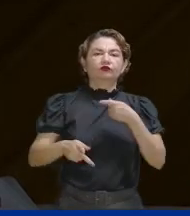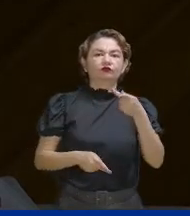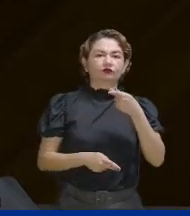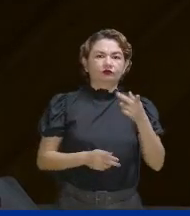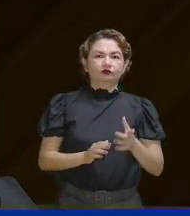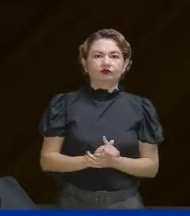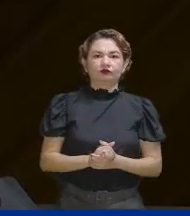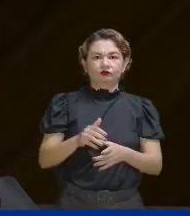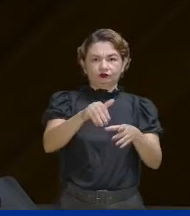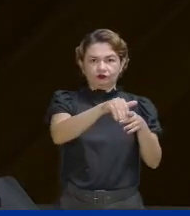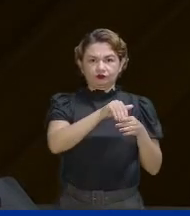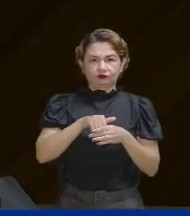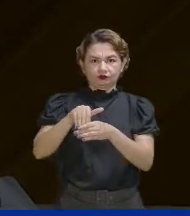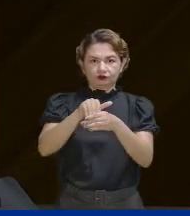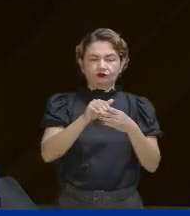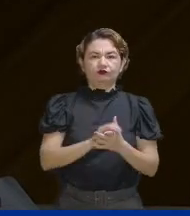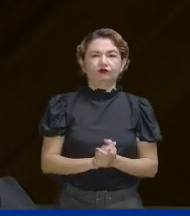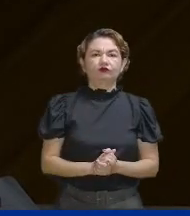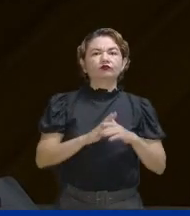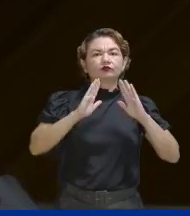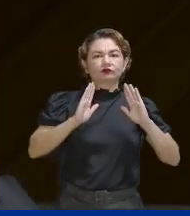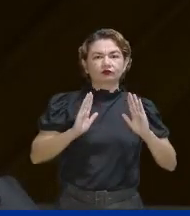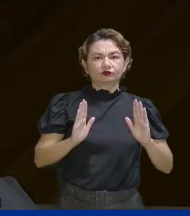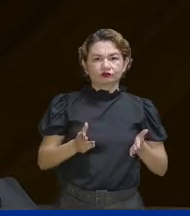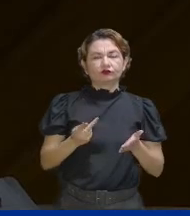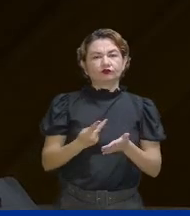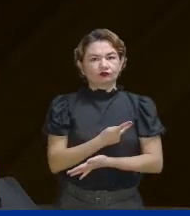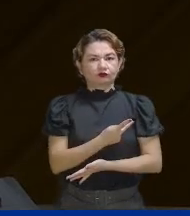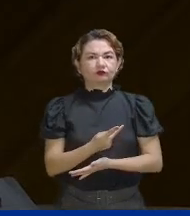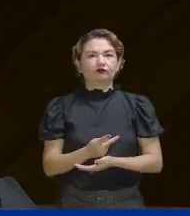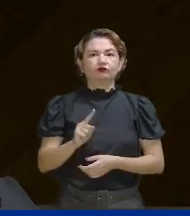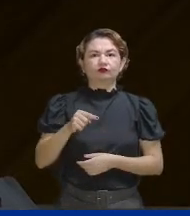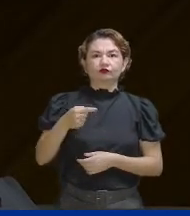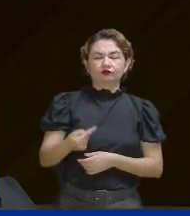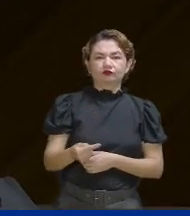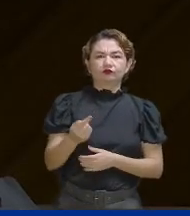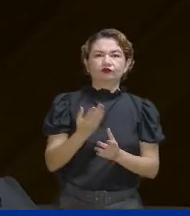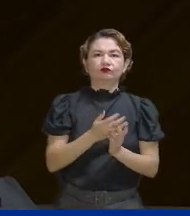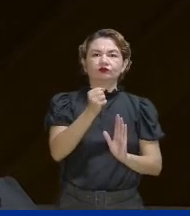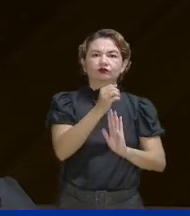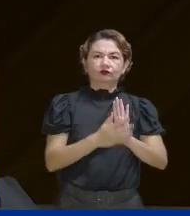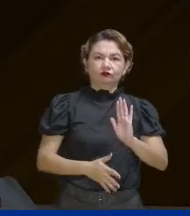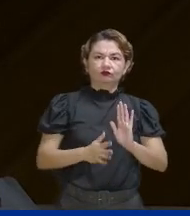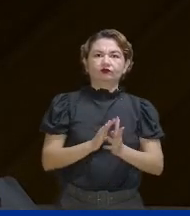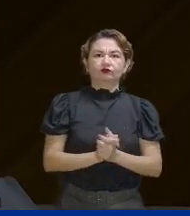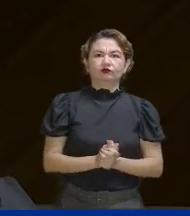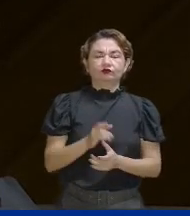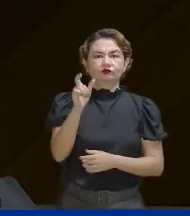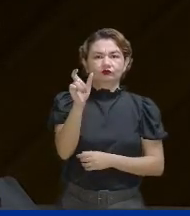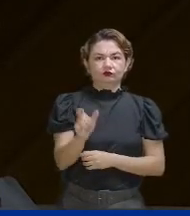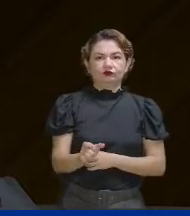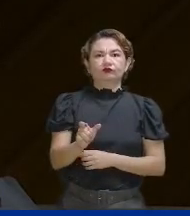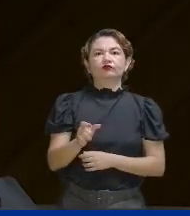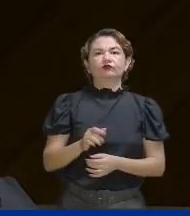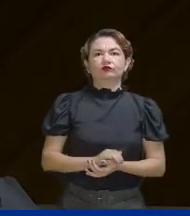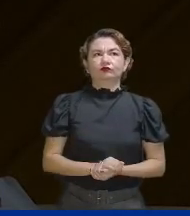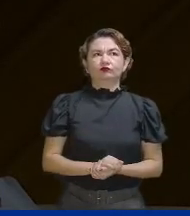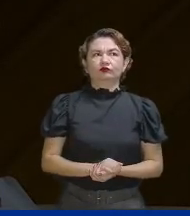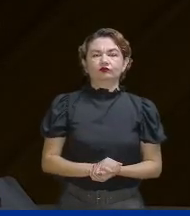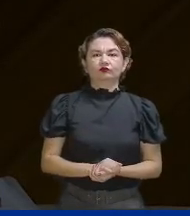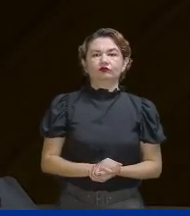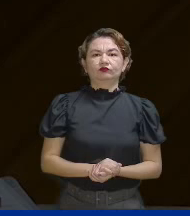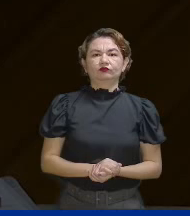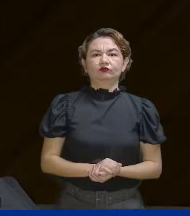respeito a acórdão que foi lavrado após a oposição de embargos de declaração Foco na Procuradora